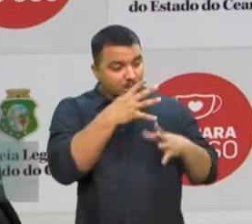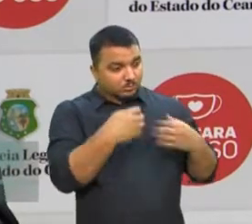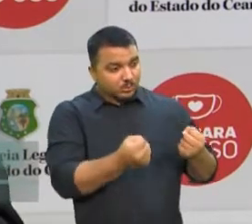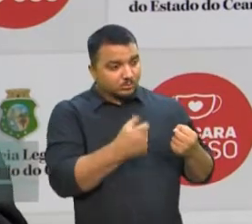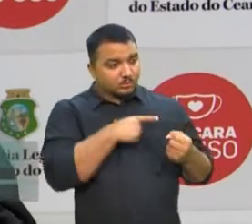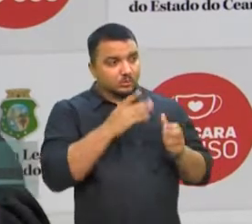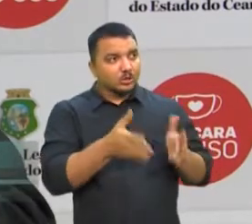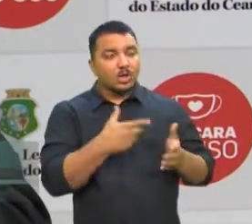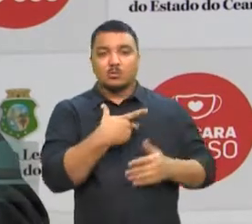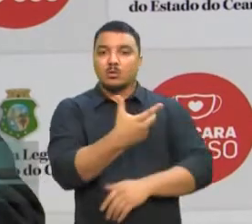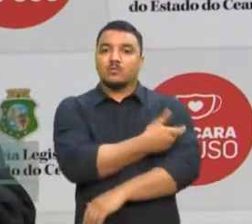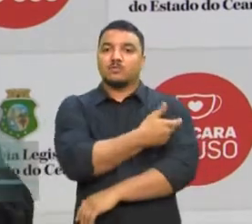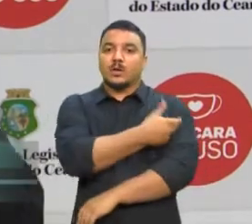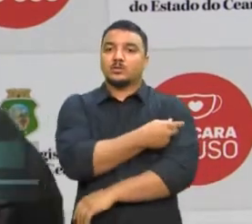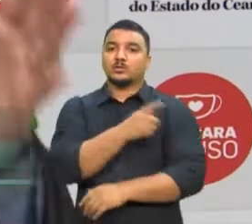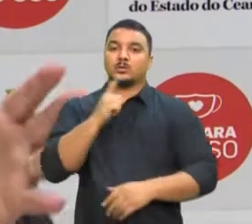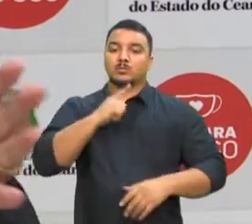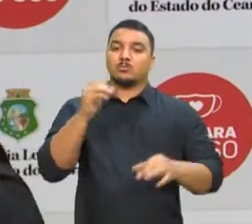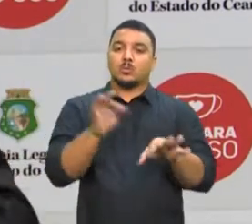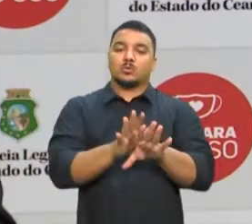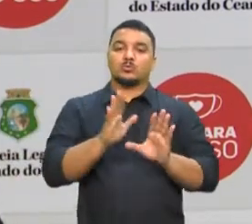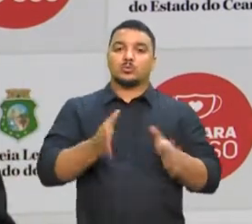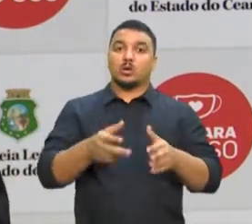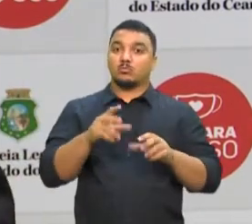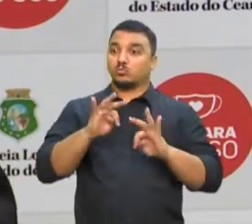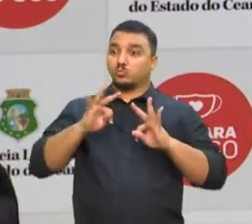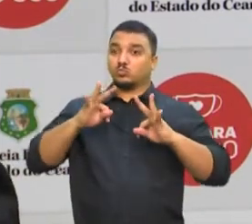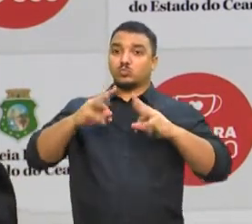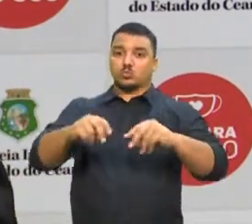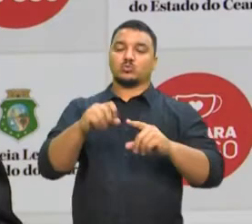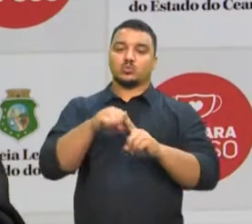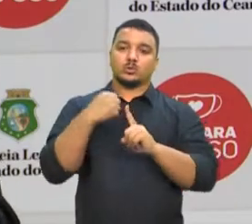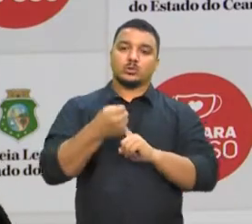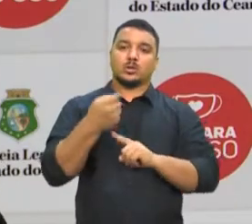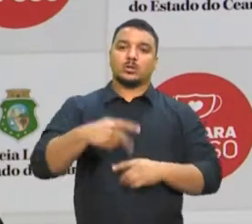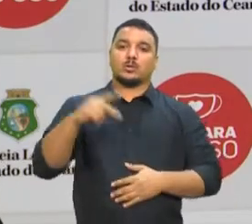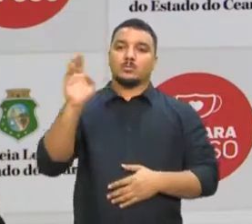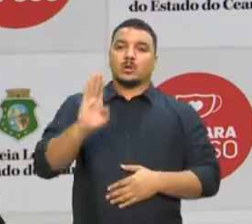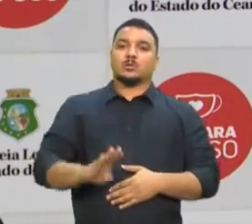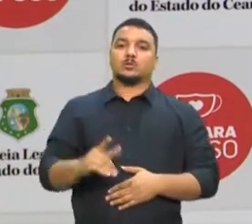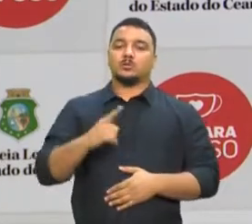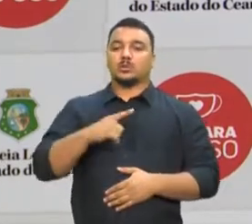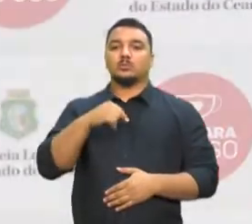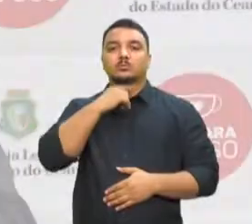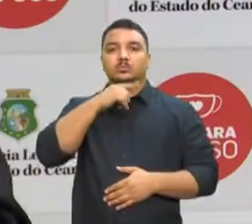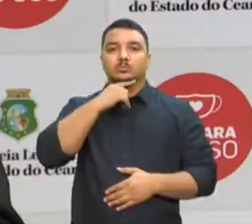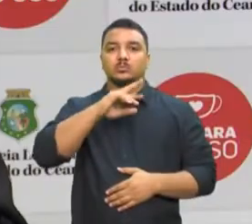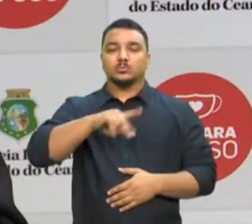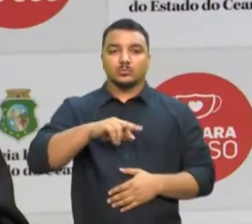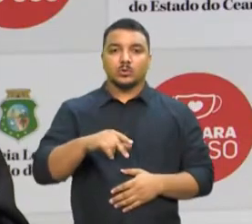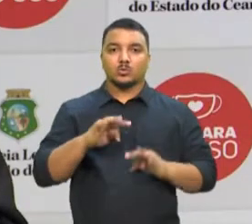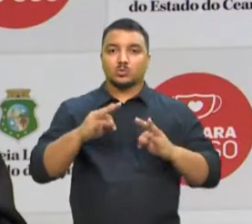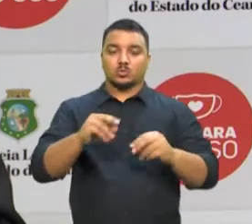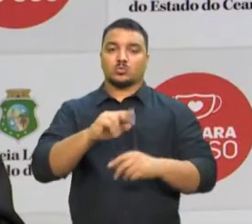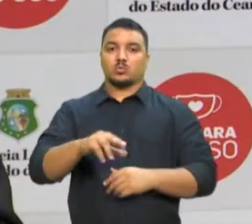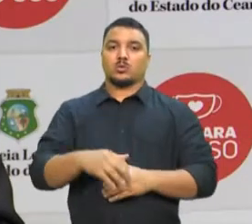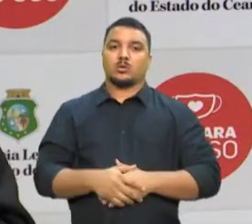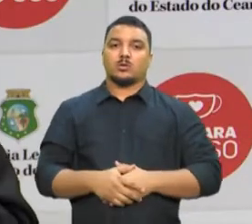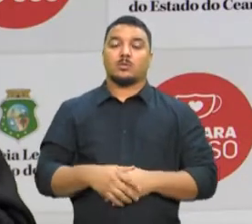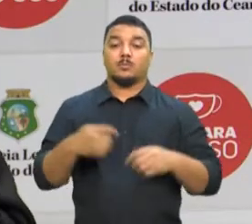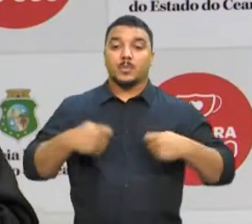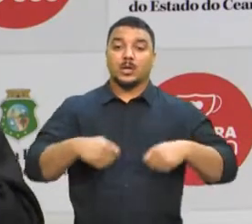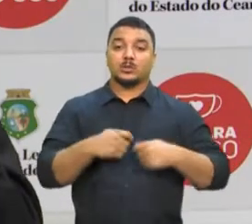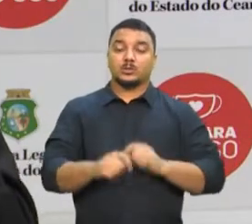em fazer com que houvesse uma imunização em massa de toda a sociedade brasileira, nós não estaríamos passando por tudo isso. Precisava de uma